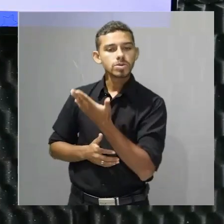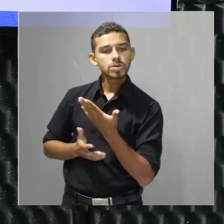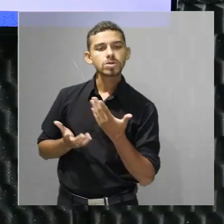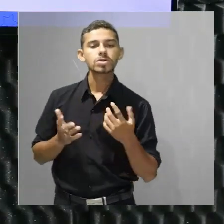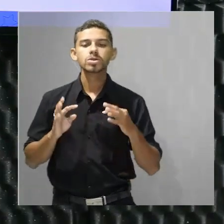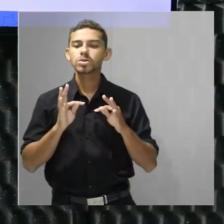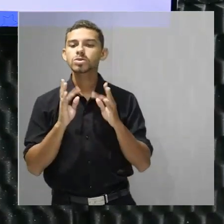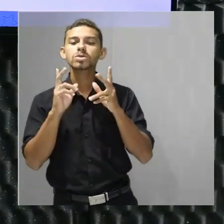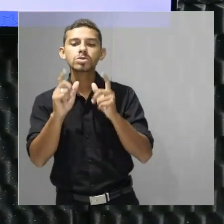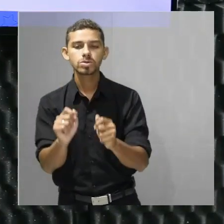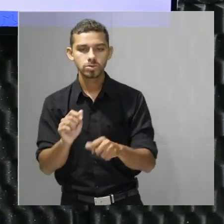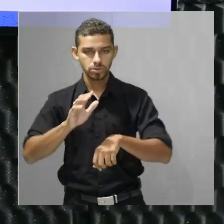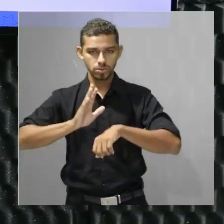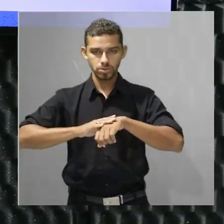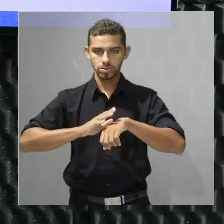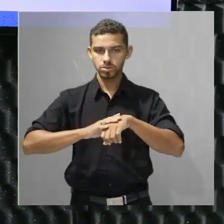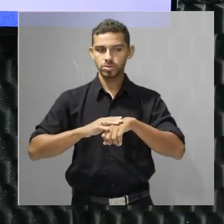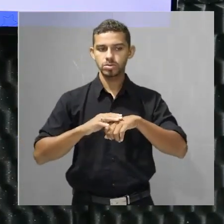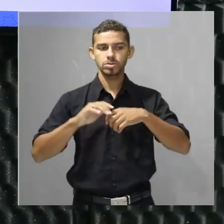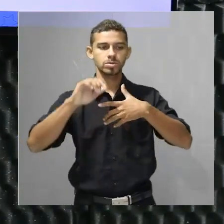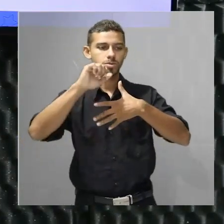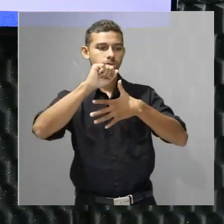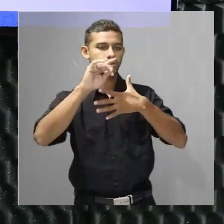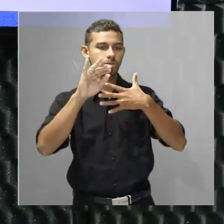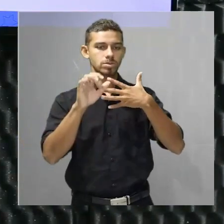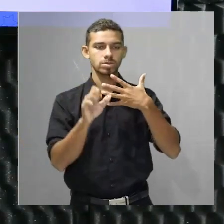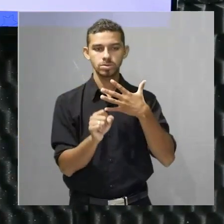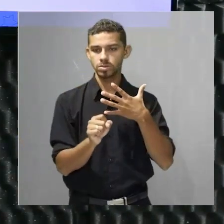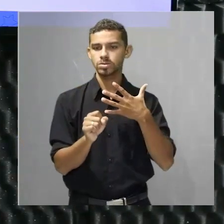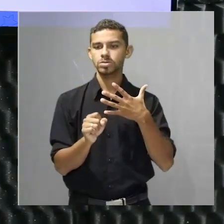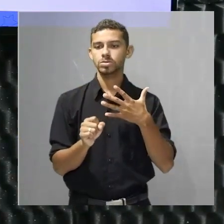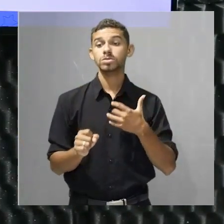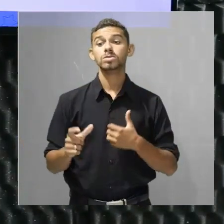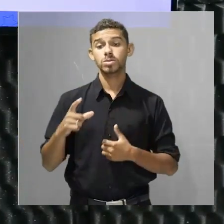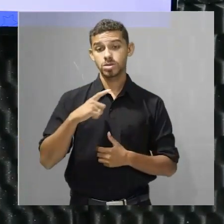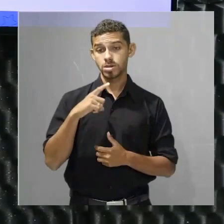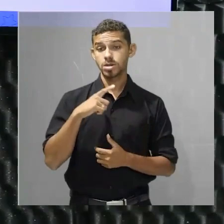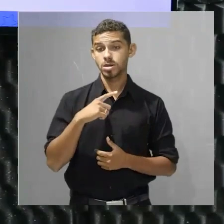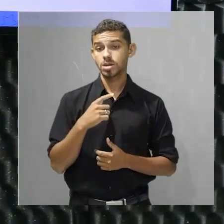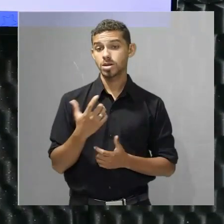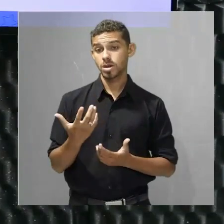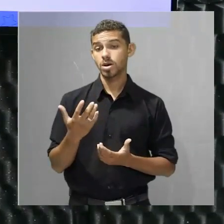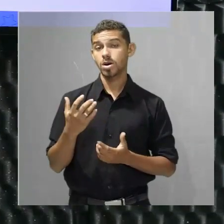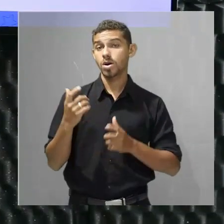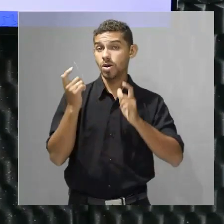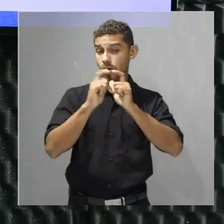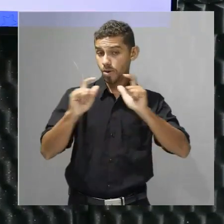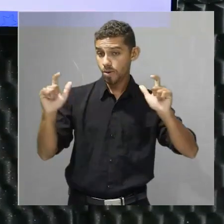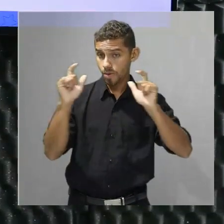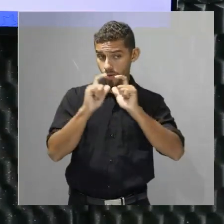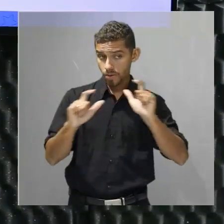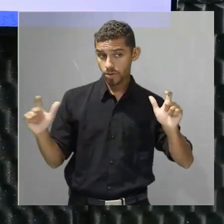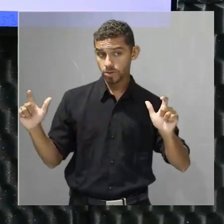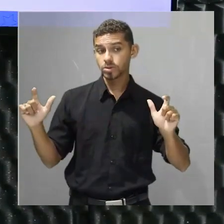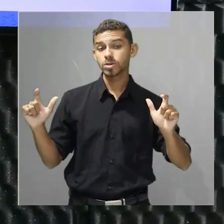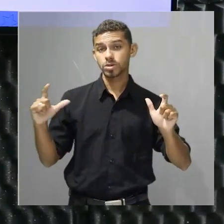abaixo possuem orações que apresentam sentido conotativo exceto